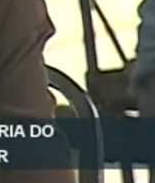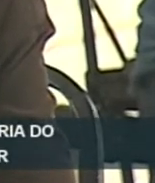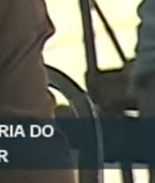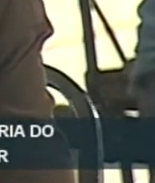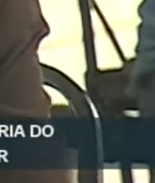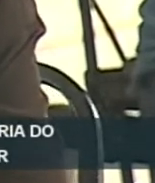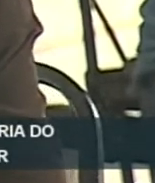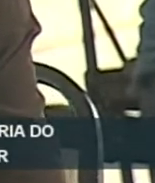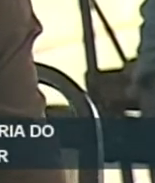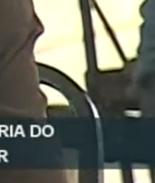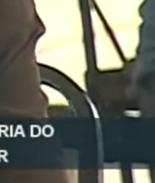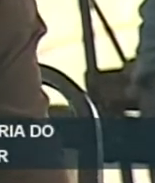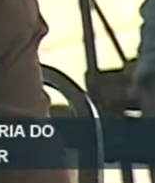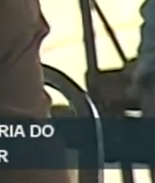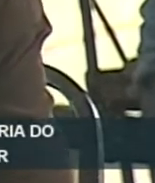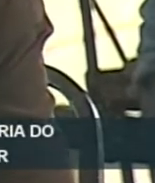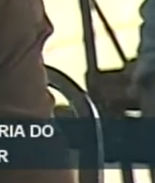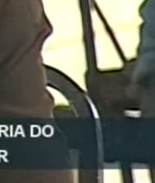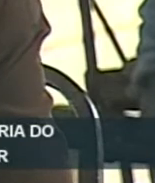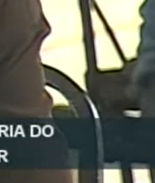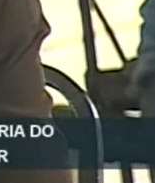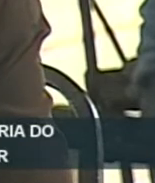extremamente atuante,